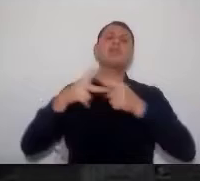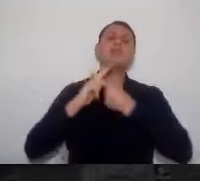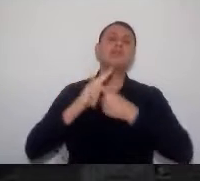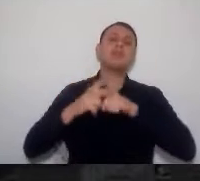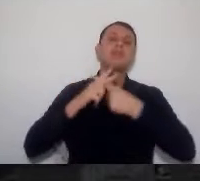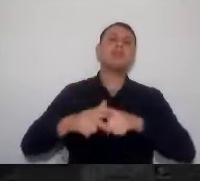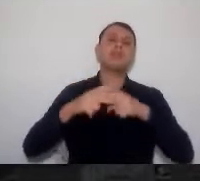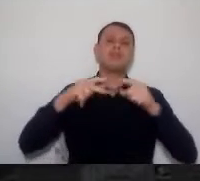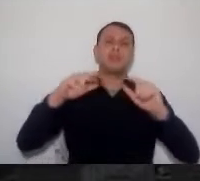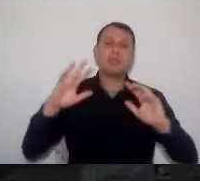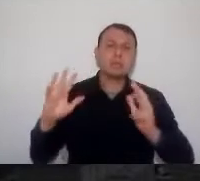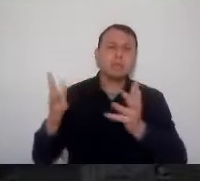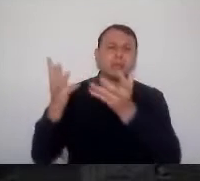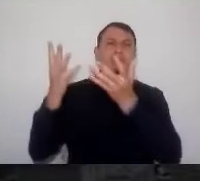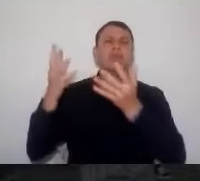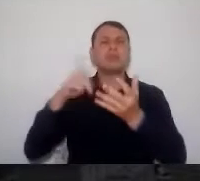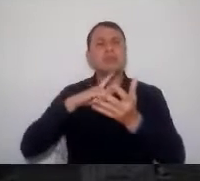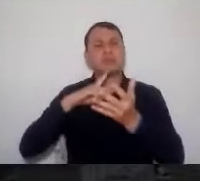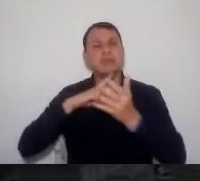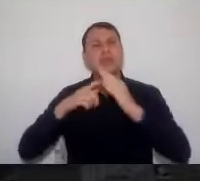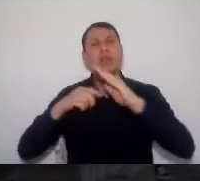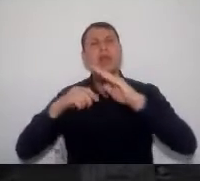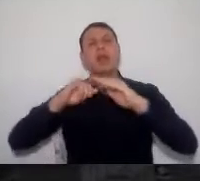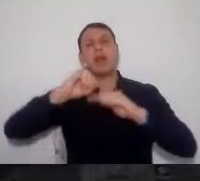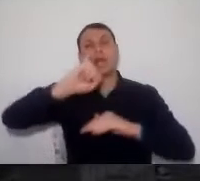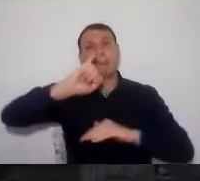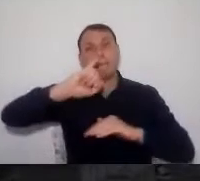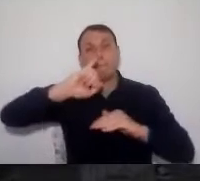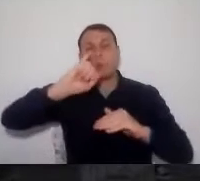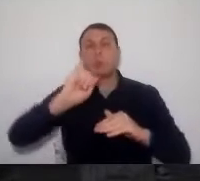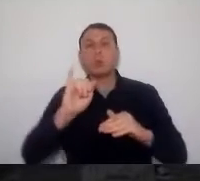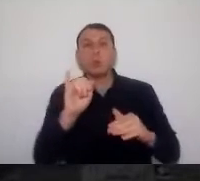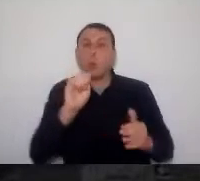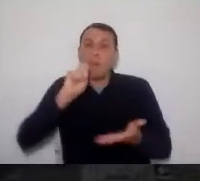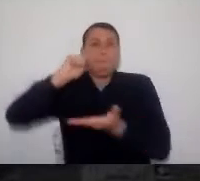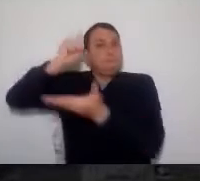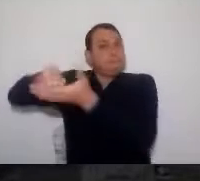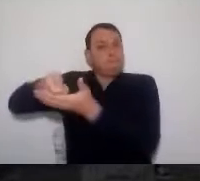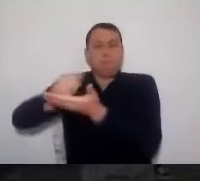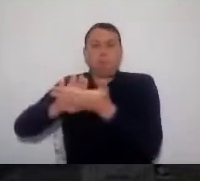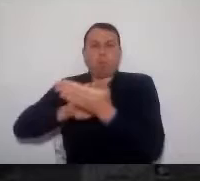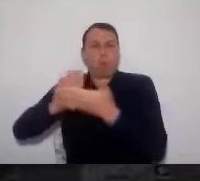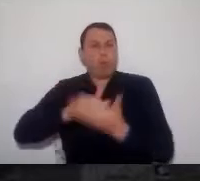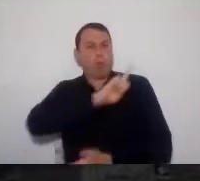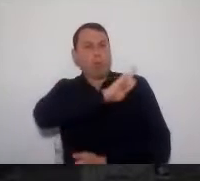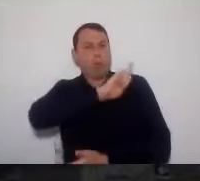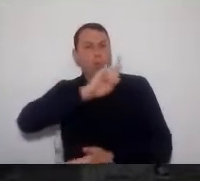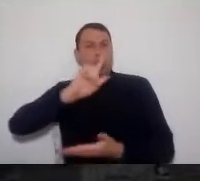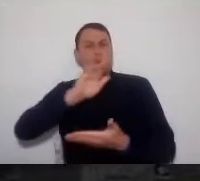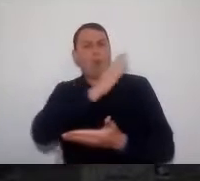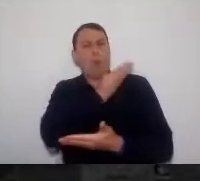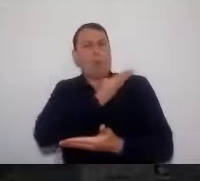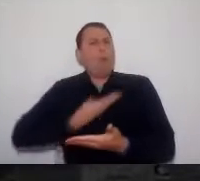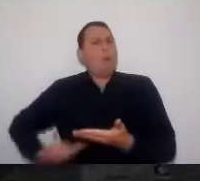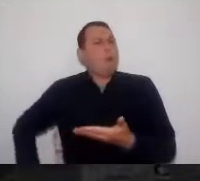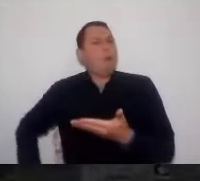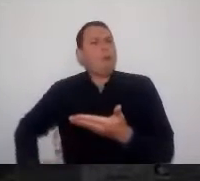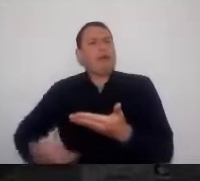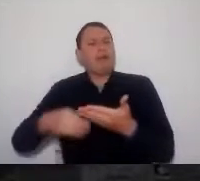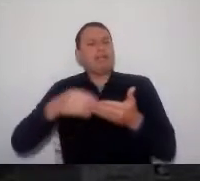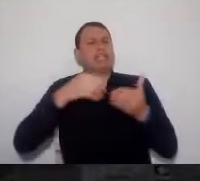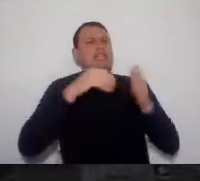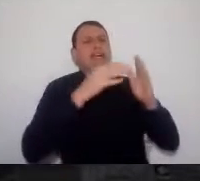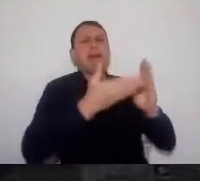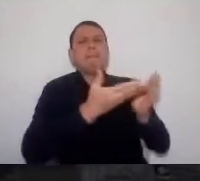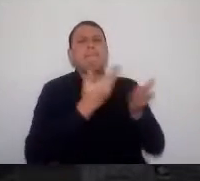se instalaram com isenções de impostos por parte do Estado. Elas vieram com créditos de públicos,